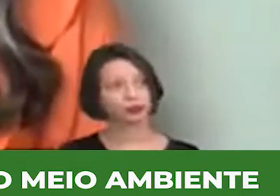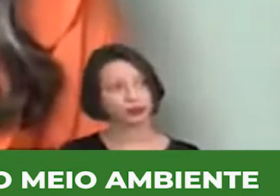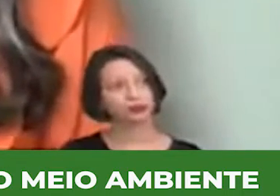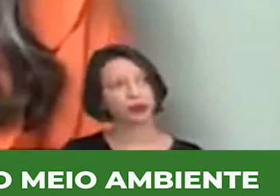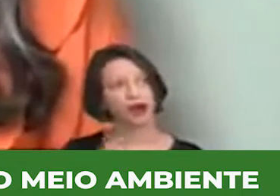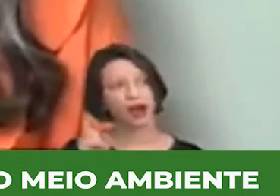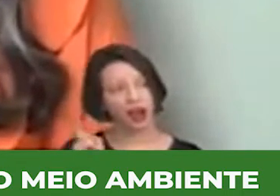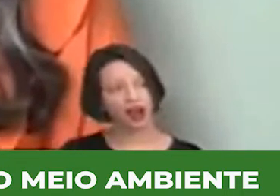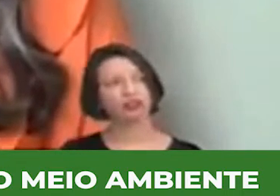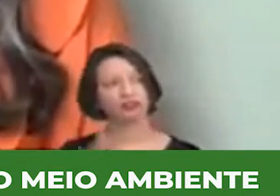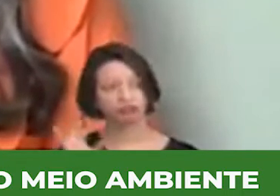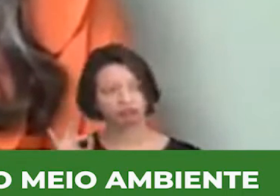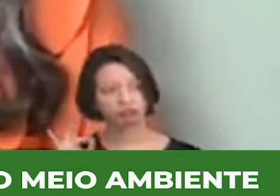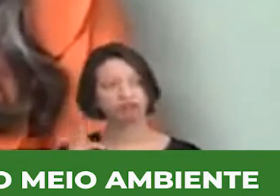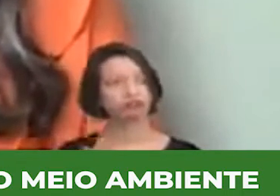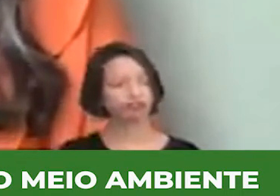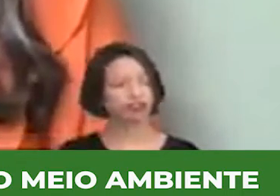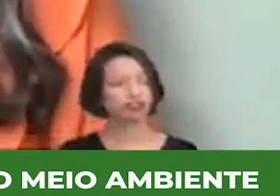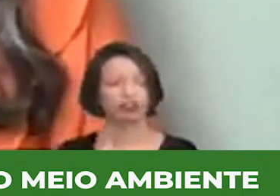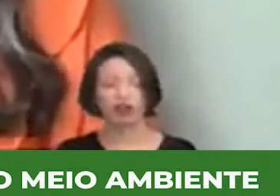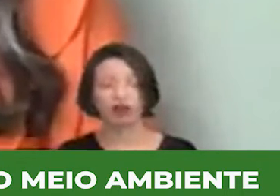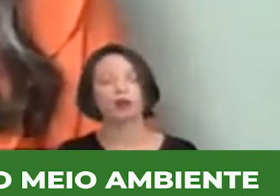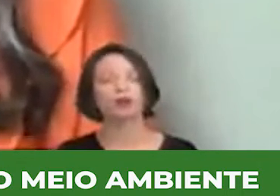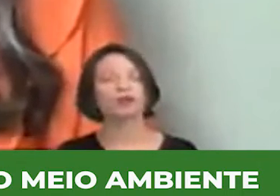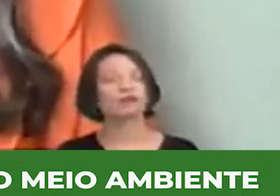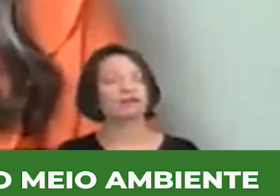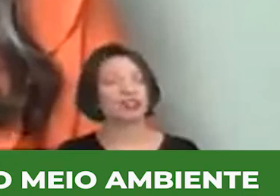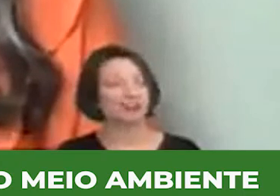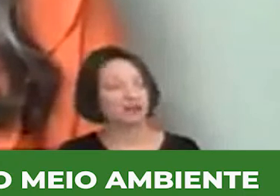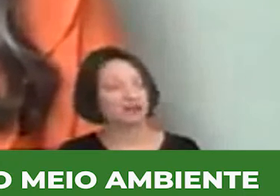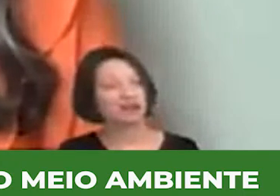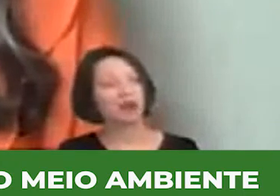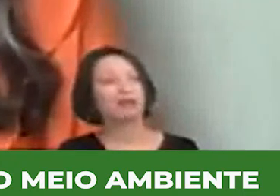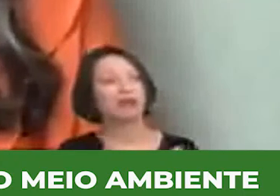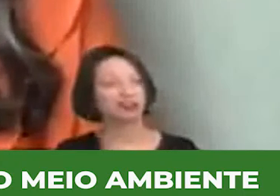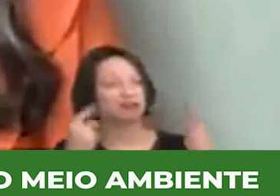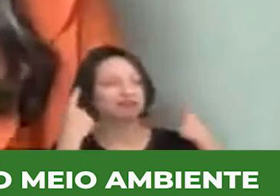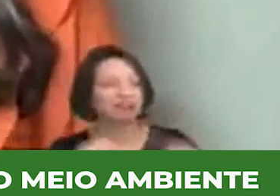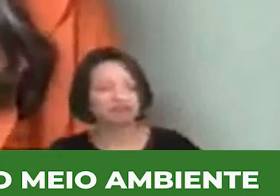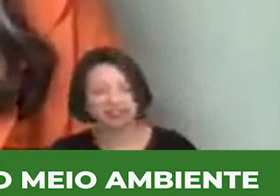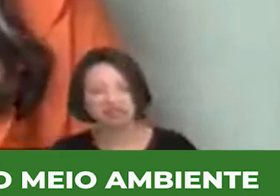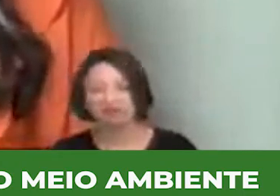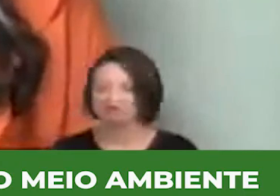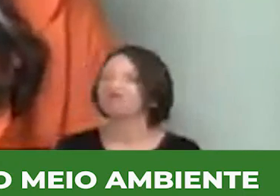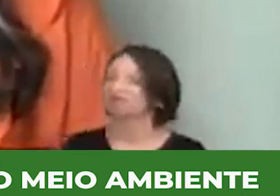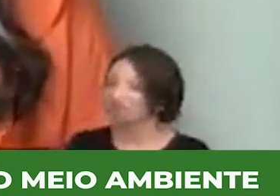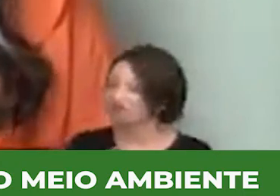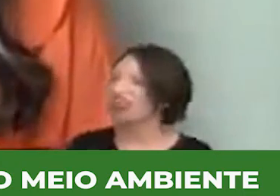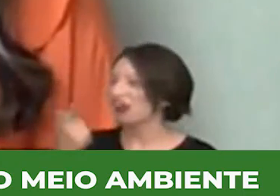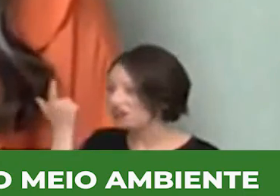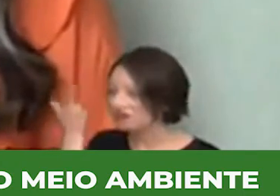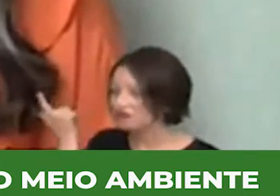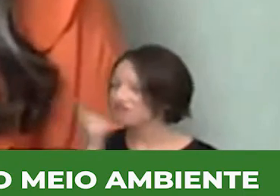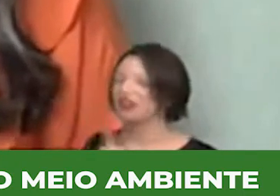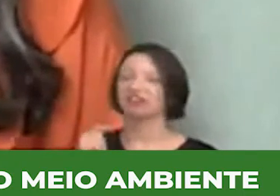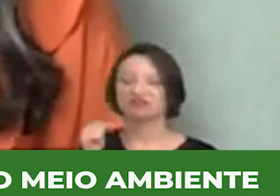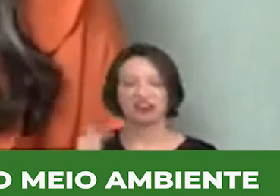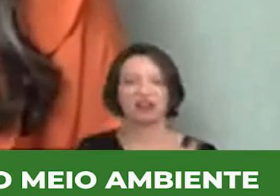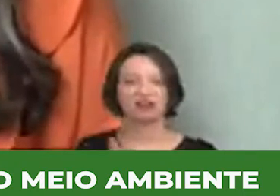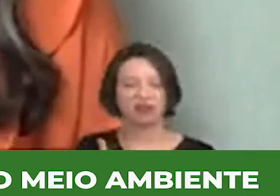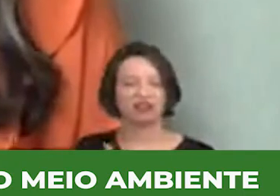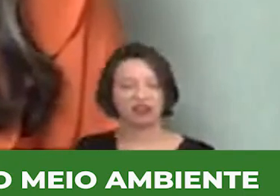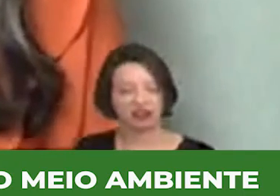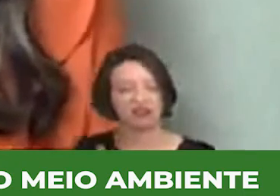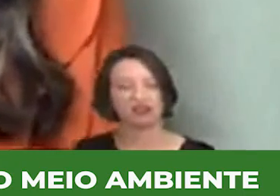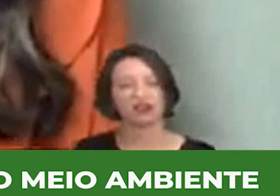é que ele de fato ele ama o que ele faz você pode dar qualquer desafio para o Fábio que ele vai para cima ele vai ele